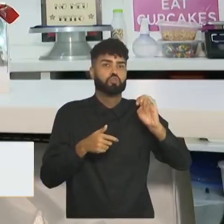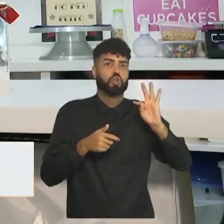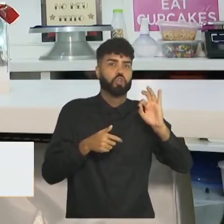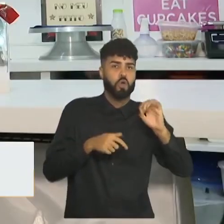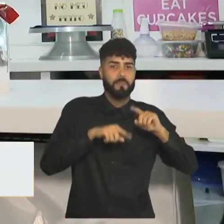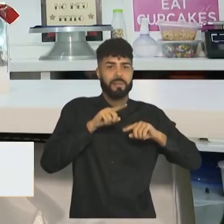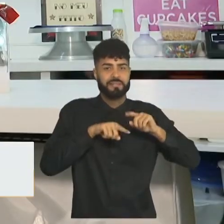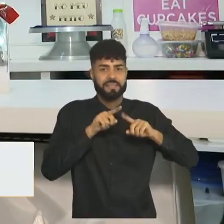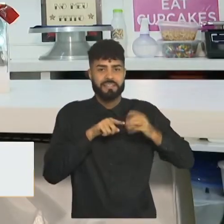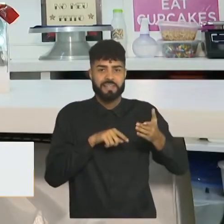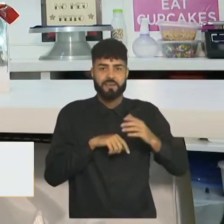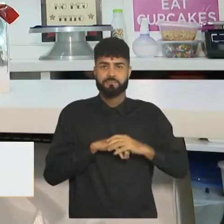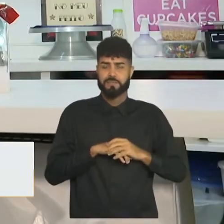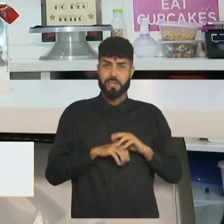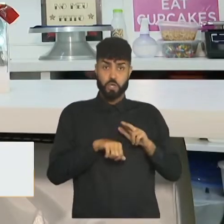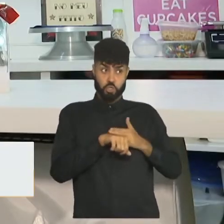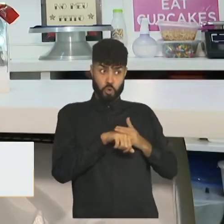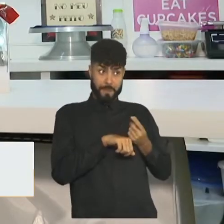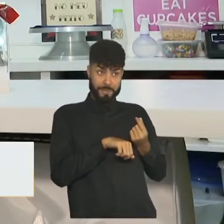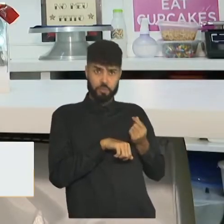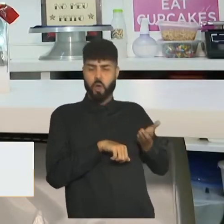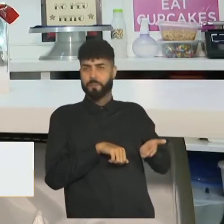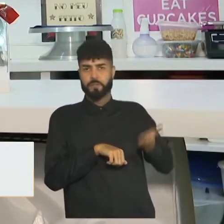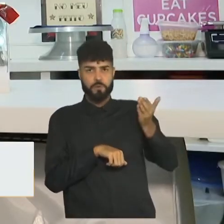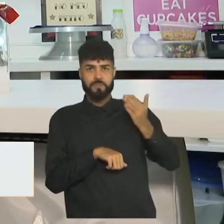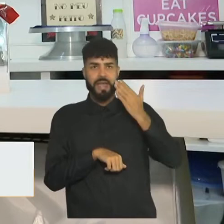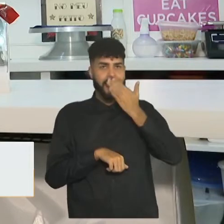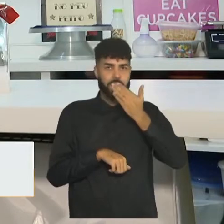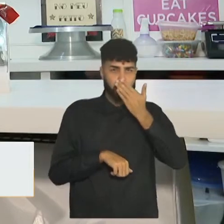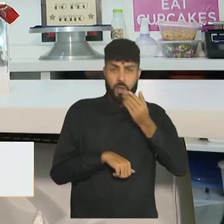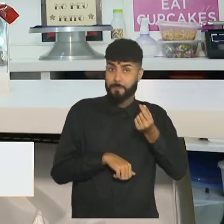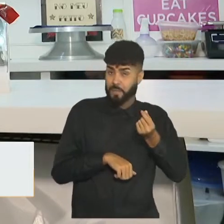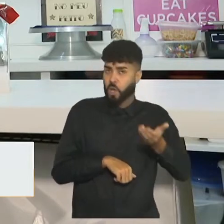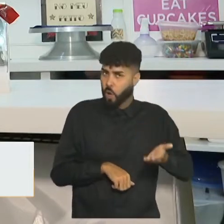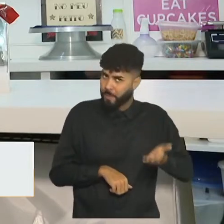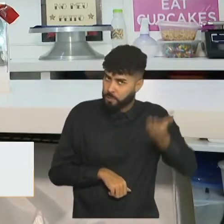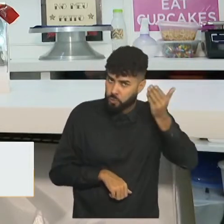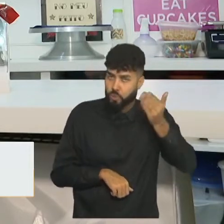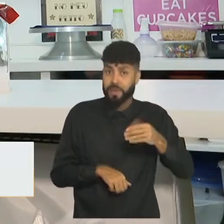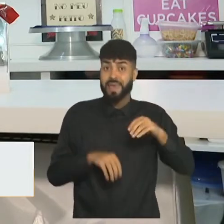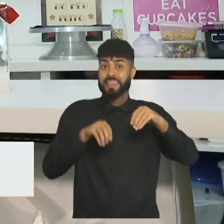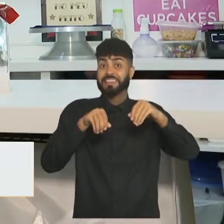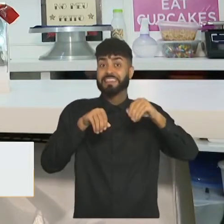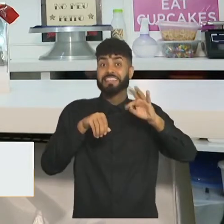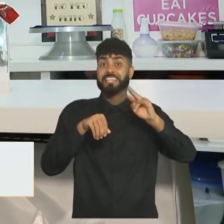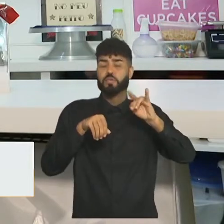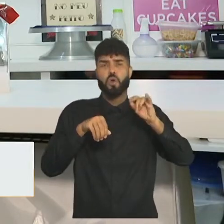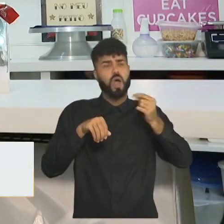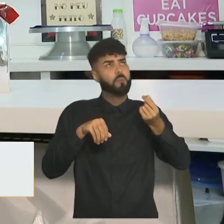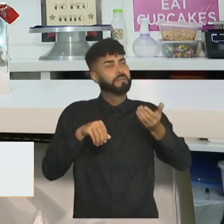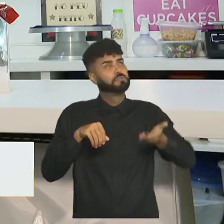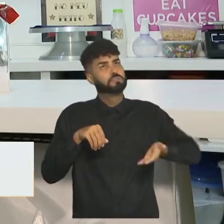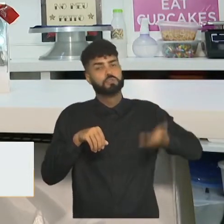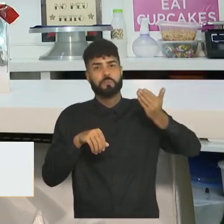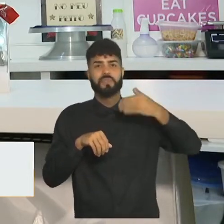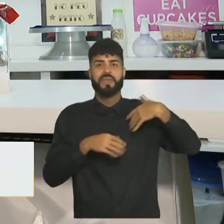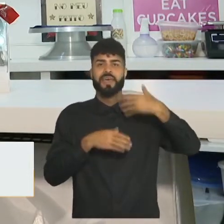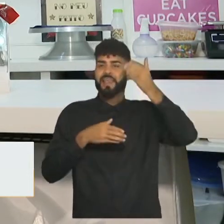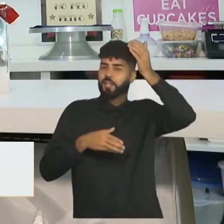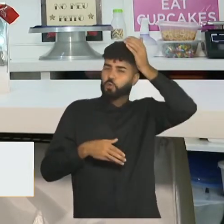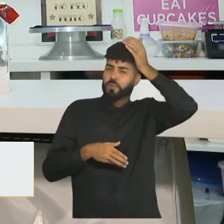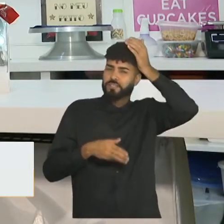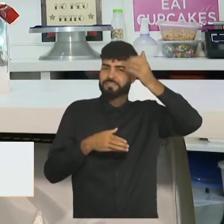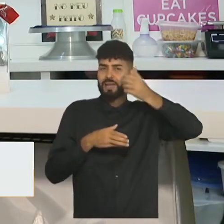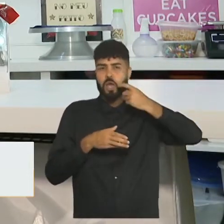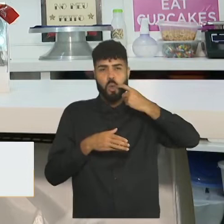matérias-primas. Chocolate aumentou. Açúcar aumentou muito, trigo aumentou muito, leite condensado, creme